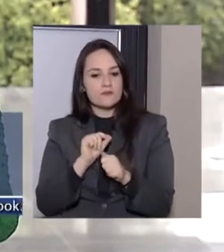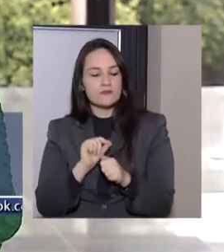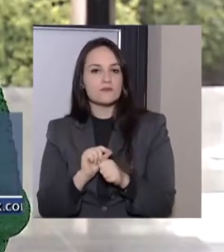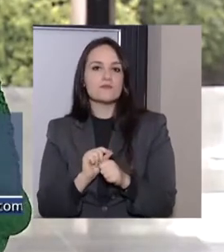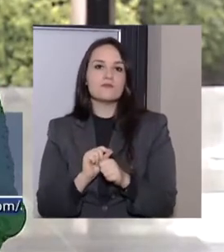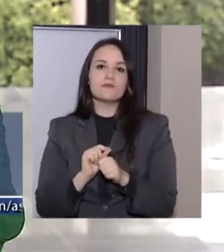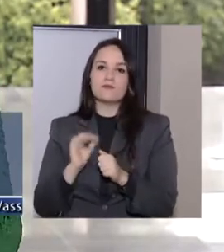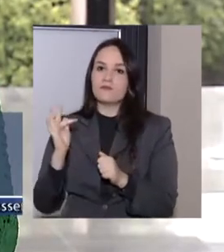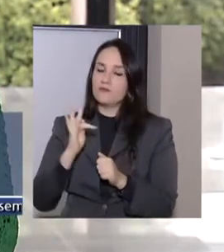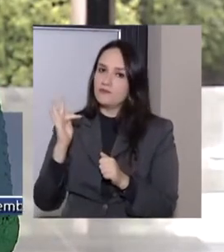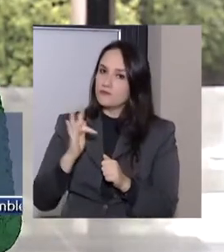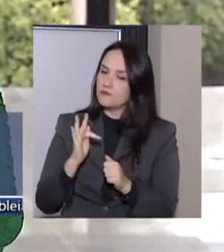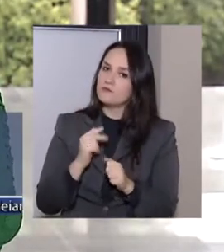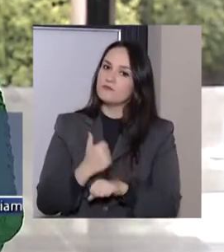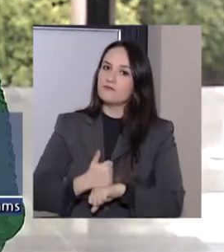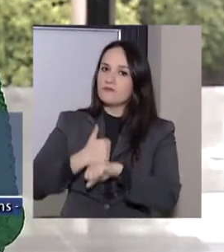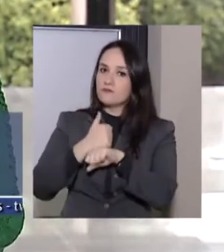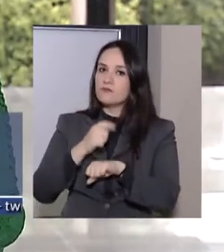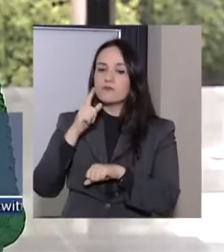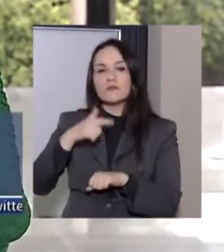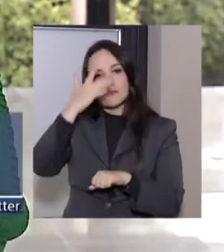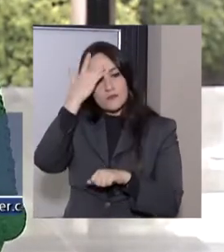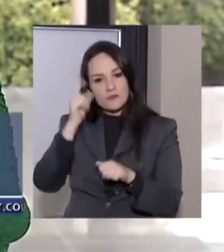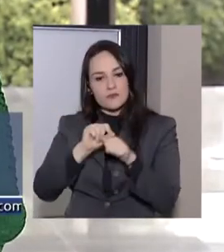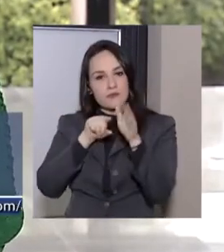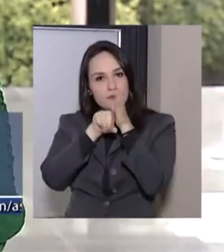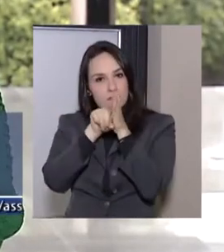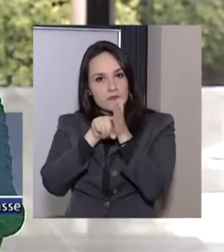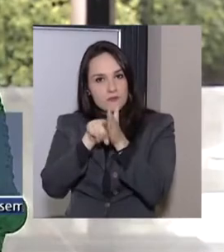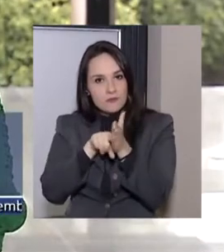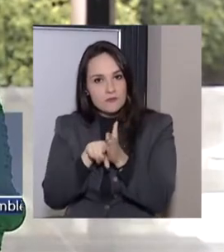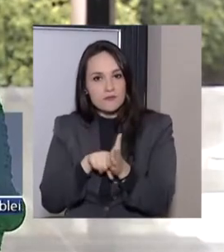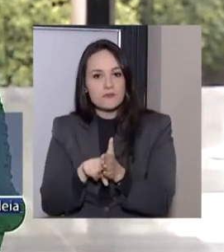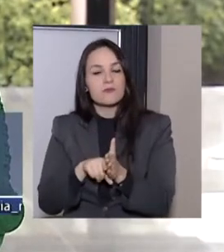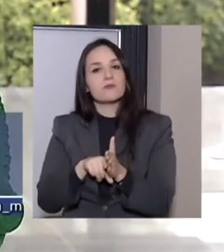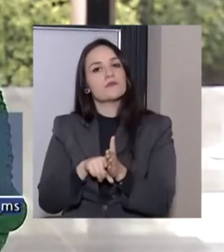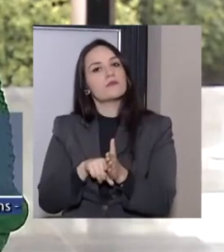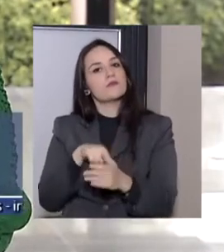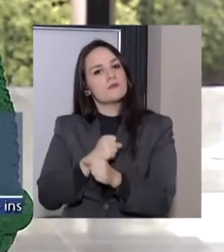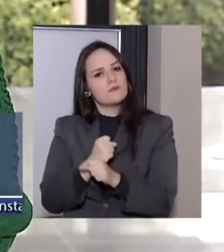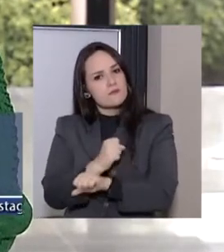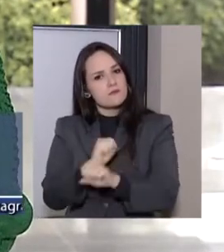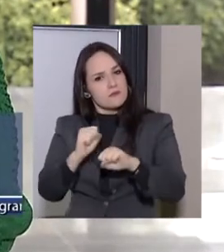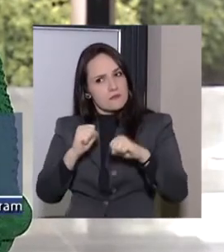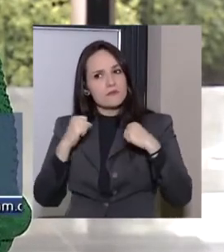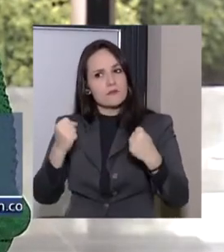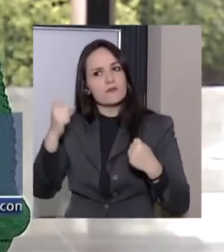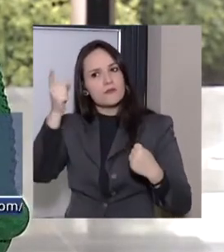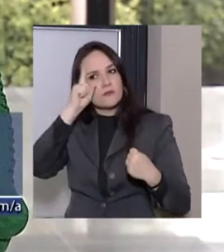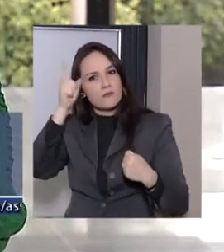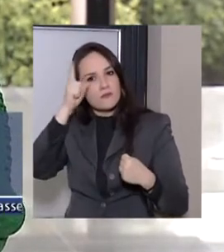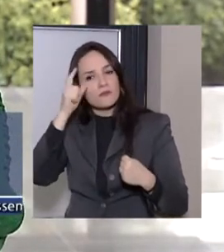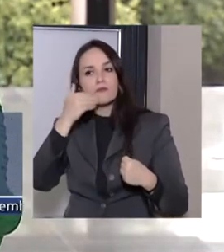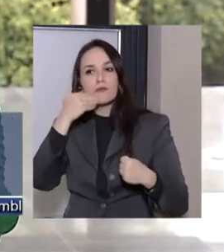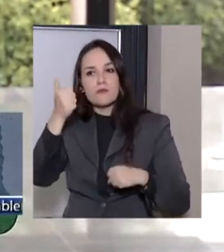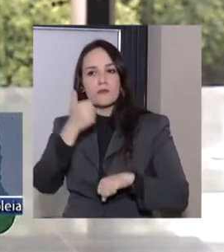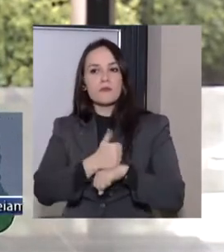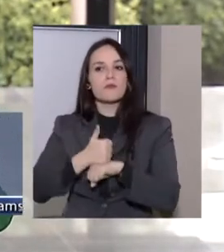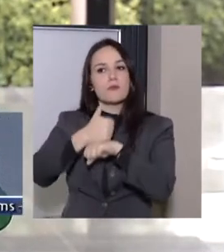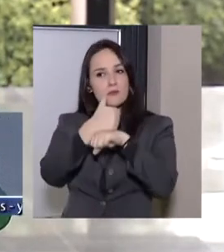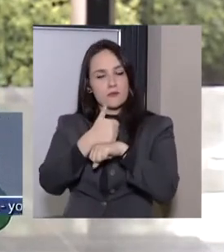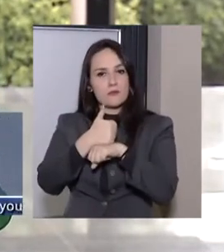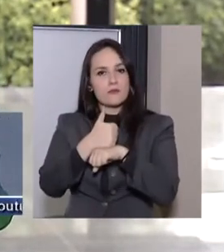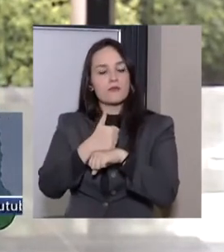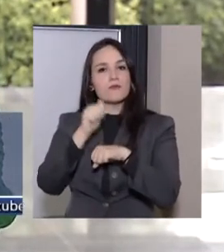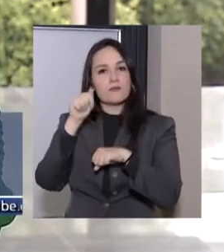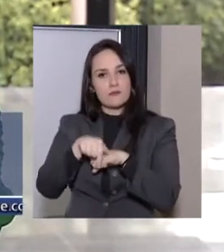São pesquisadores importantes que se dedicam todos os dias para garantir essa qualidade de ensino aqui